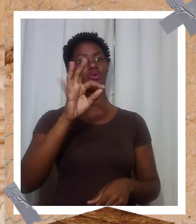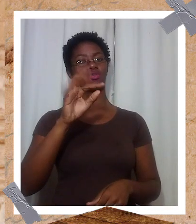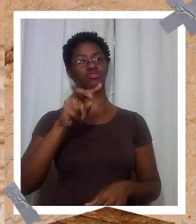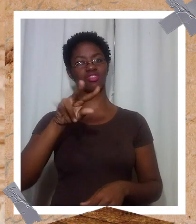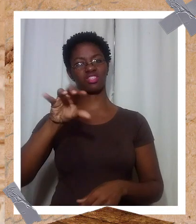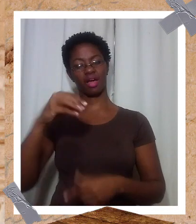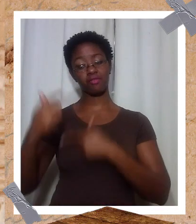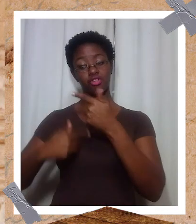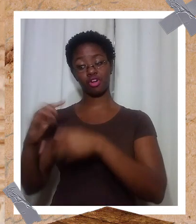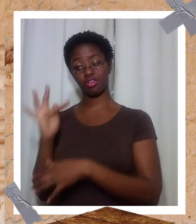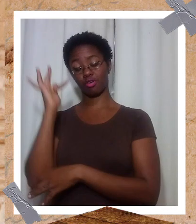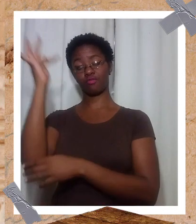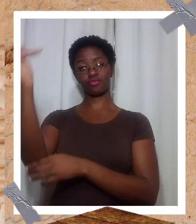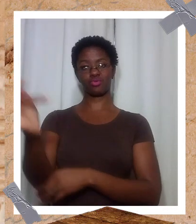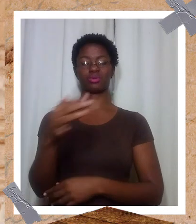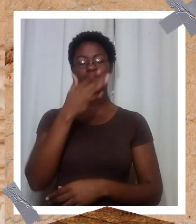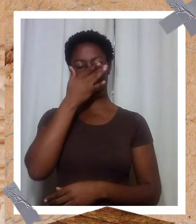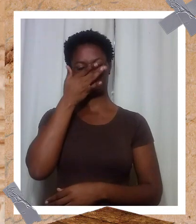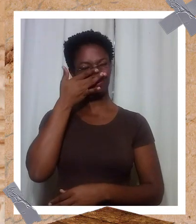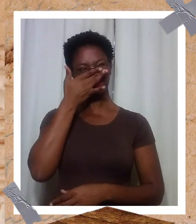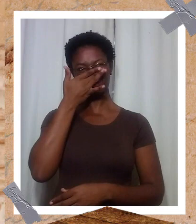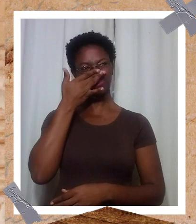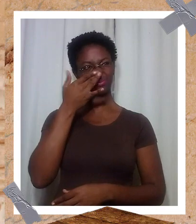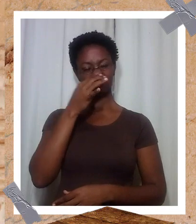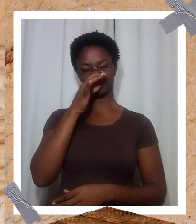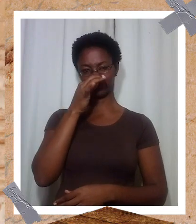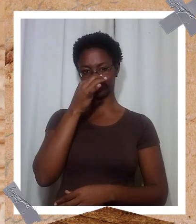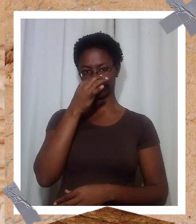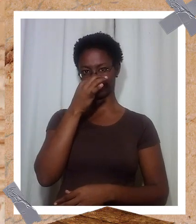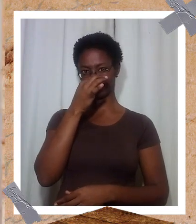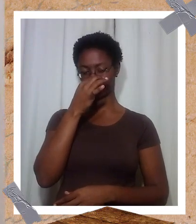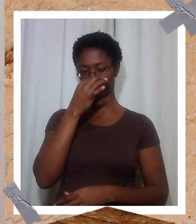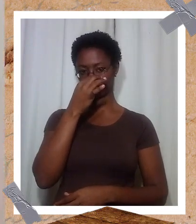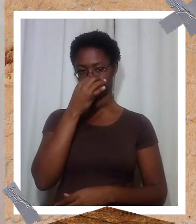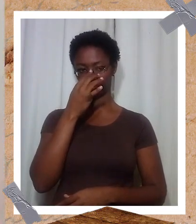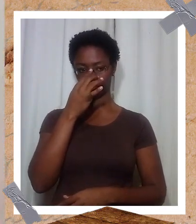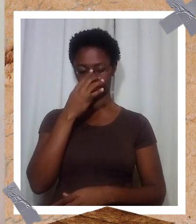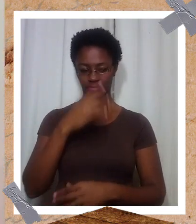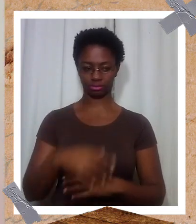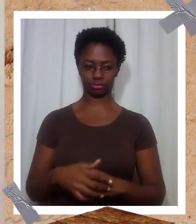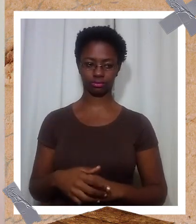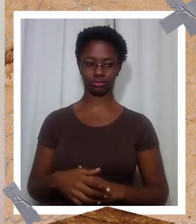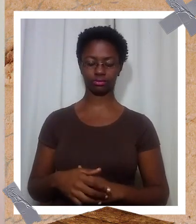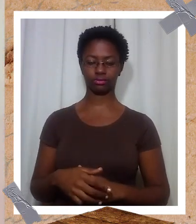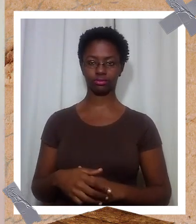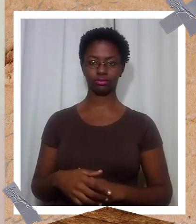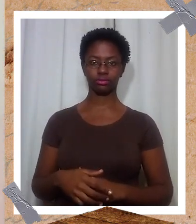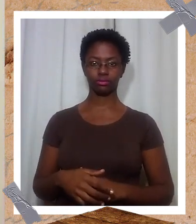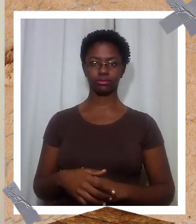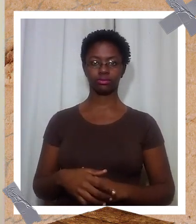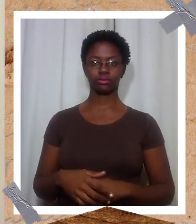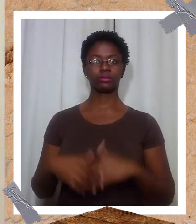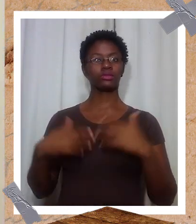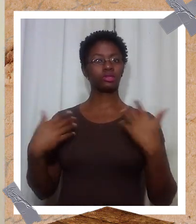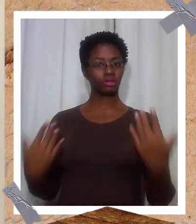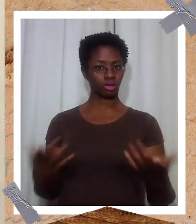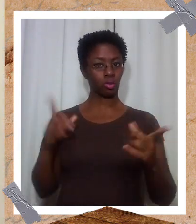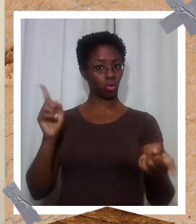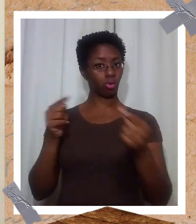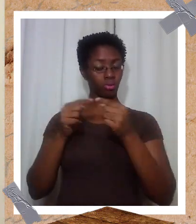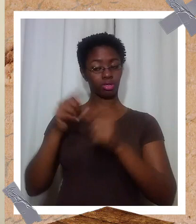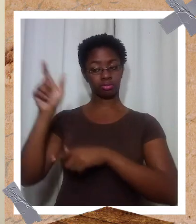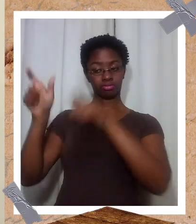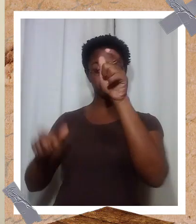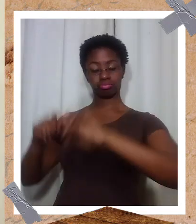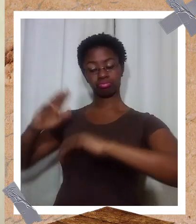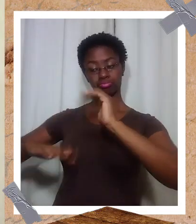geração? Tião, por favor. Bom, eu acho que em relação à questão da categoria dos catadores,